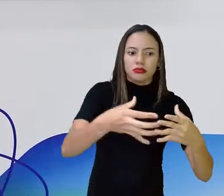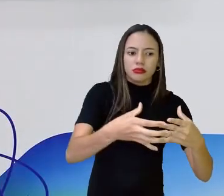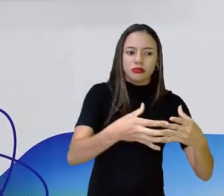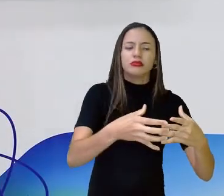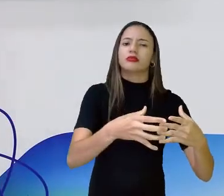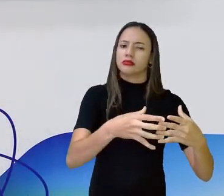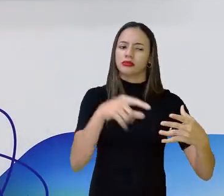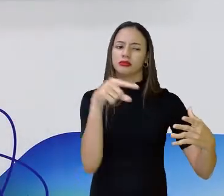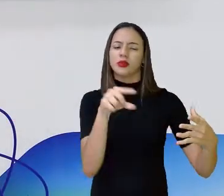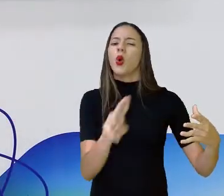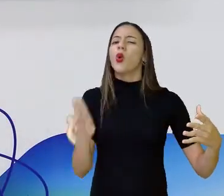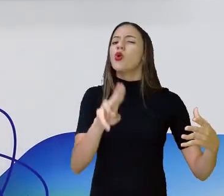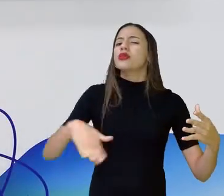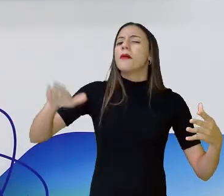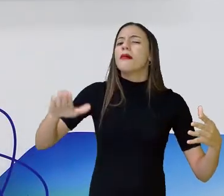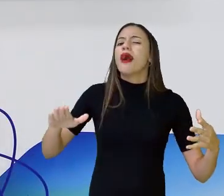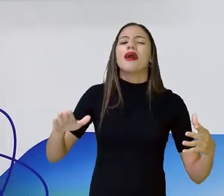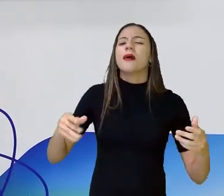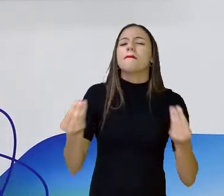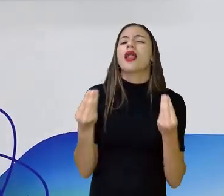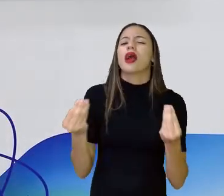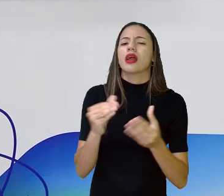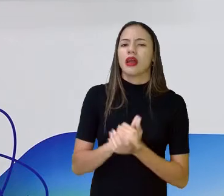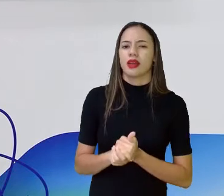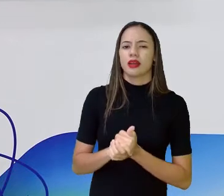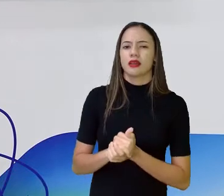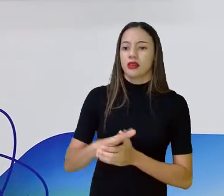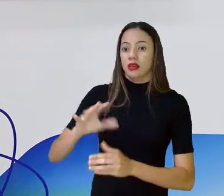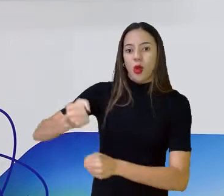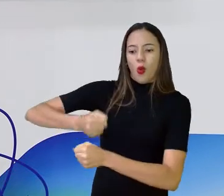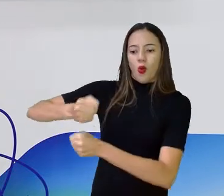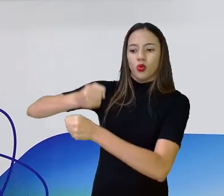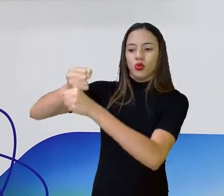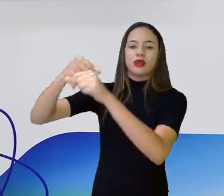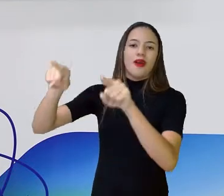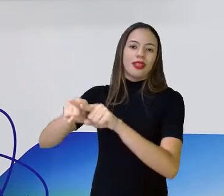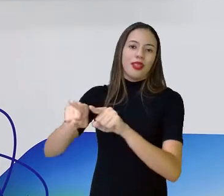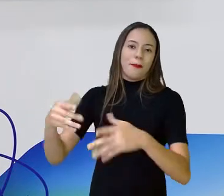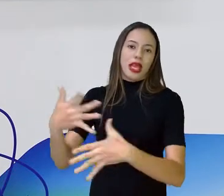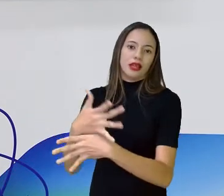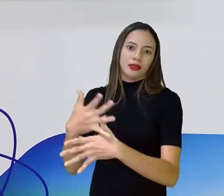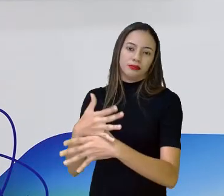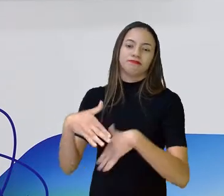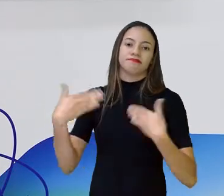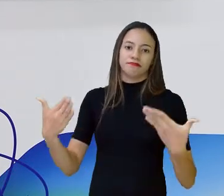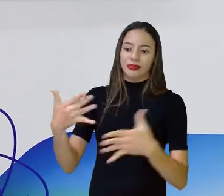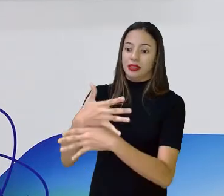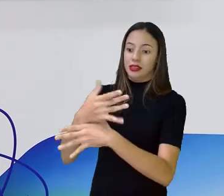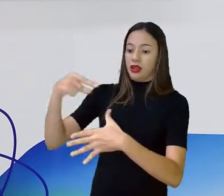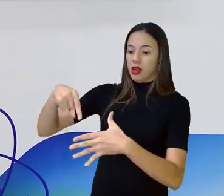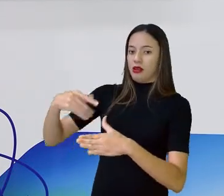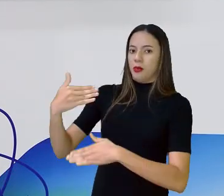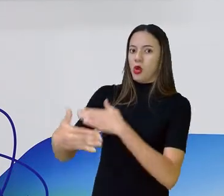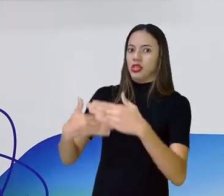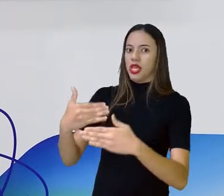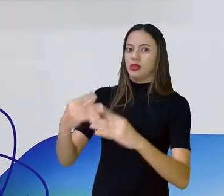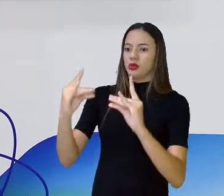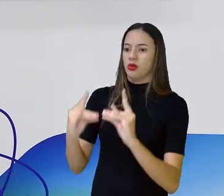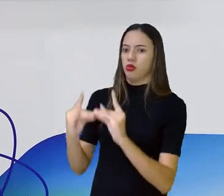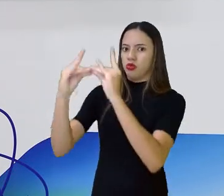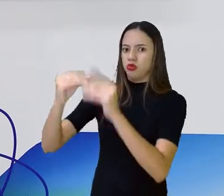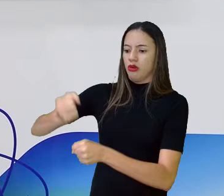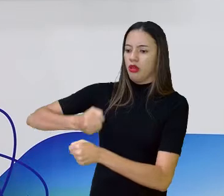solo na construção e a urbanização. Nas nossas cidades, e esse processo de construção e urbanização também